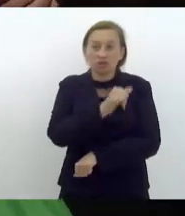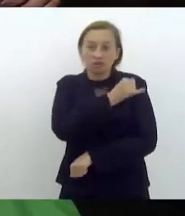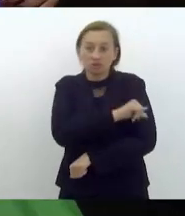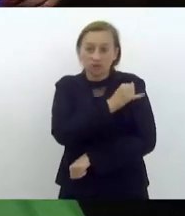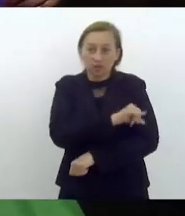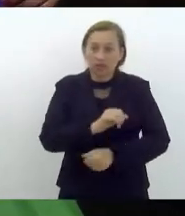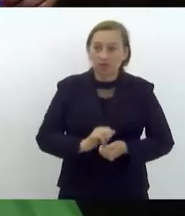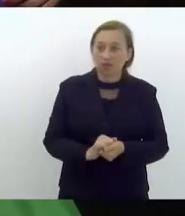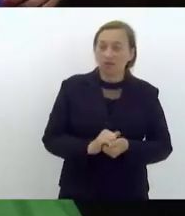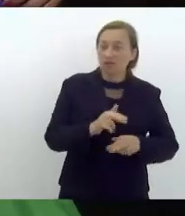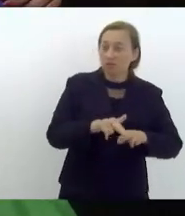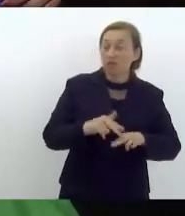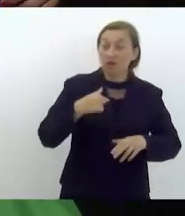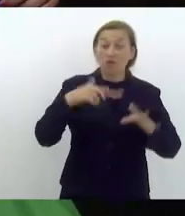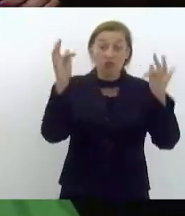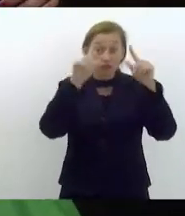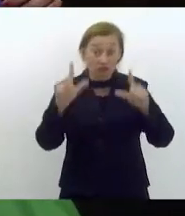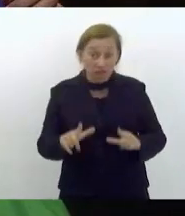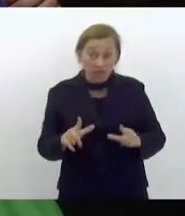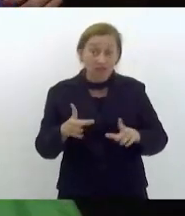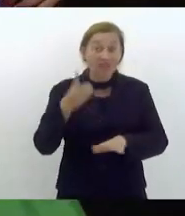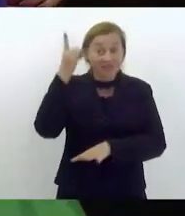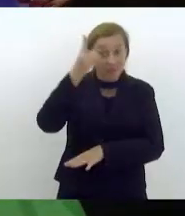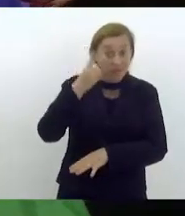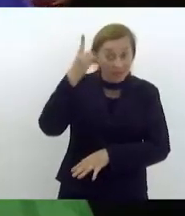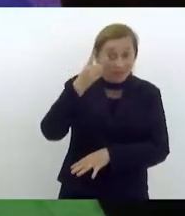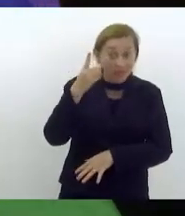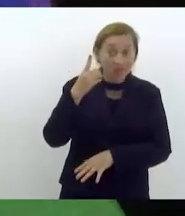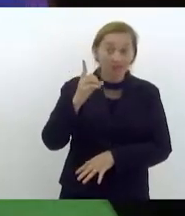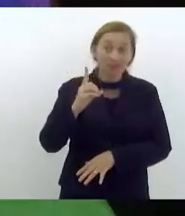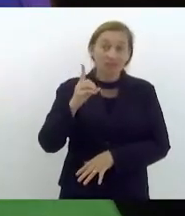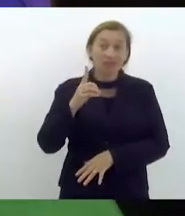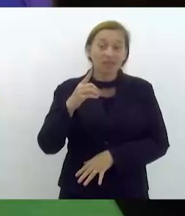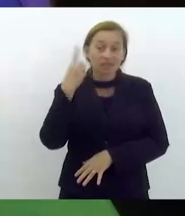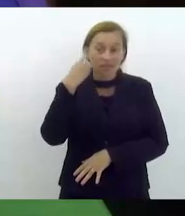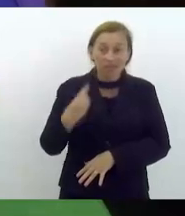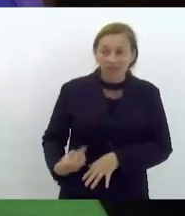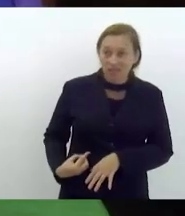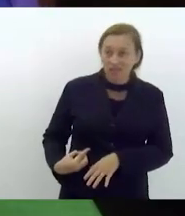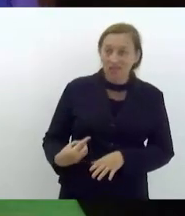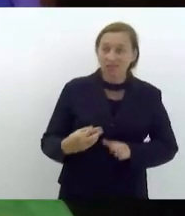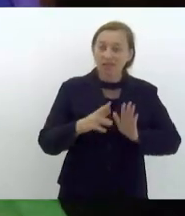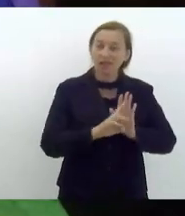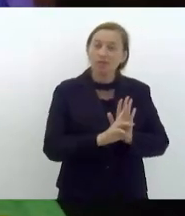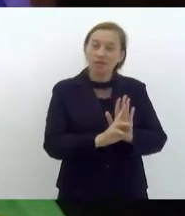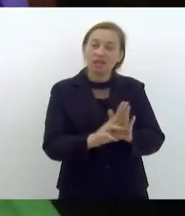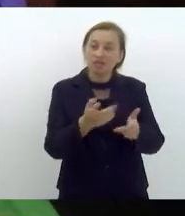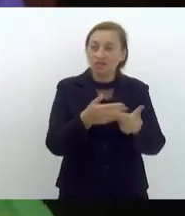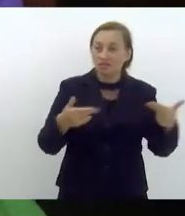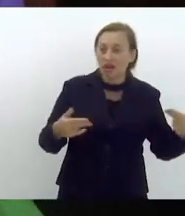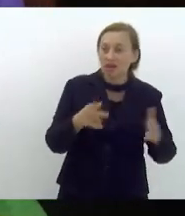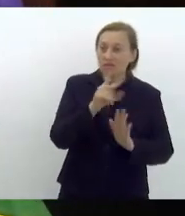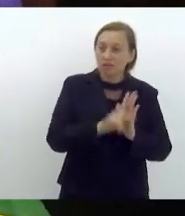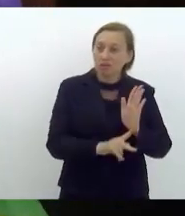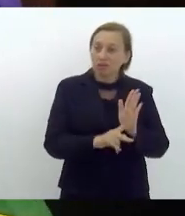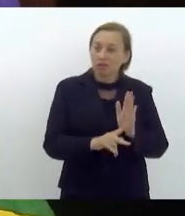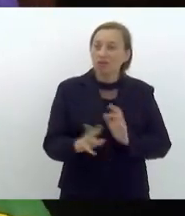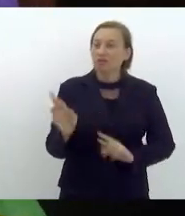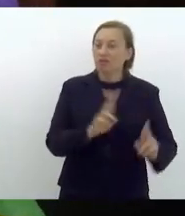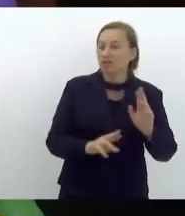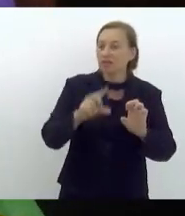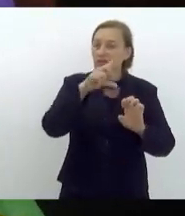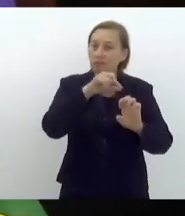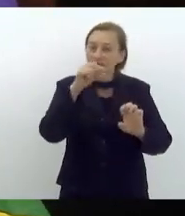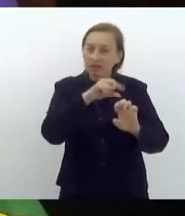é por isso que eu fico muito feliz deputada Dani Balby de ter apresentado vários projetos com relação a empregabilidade